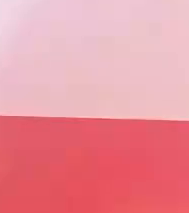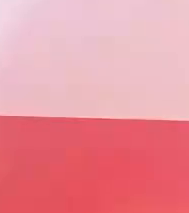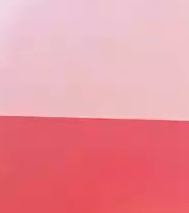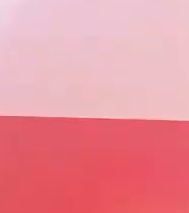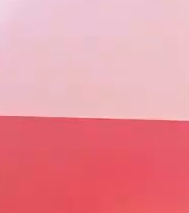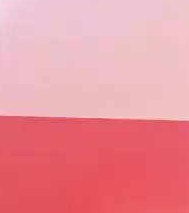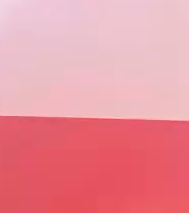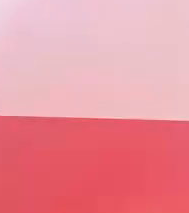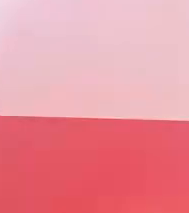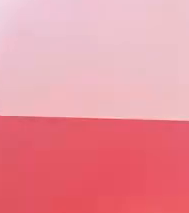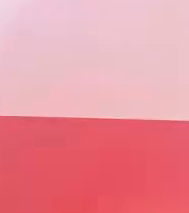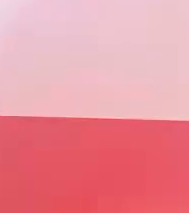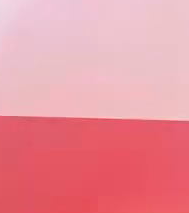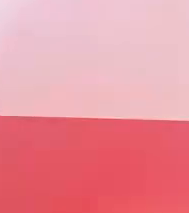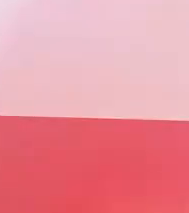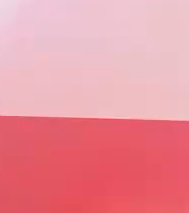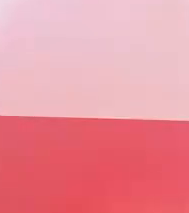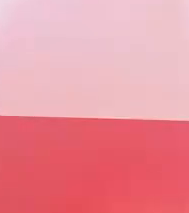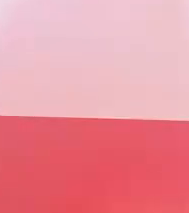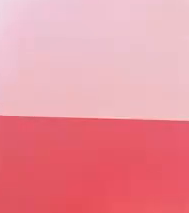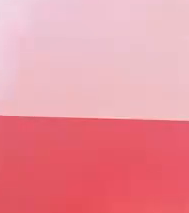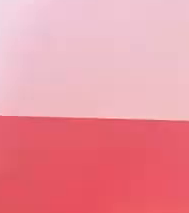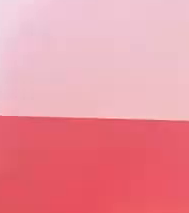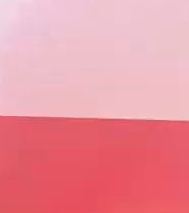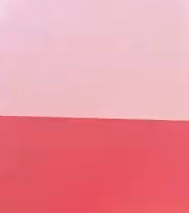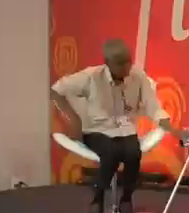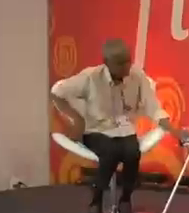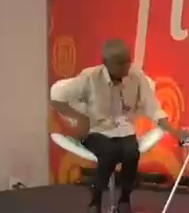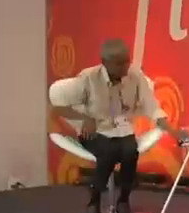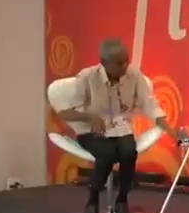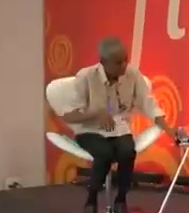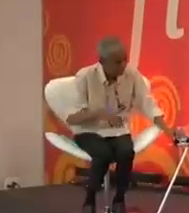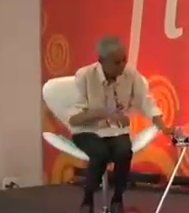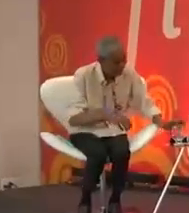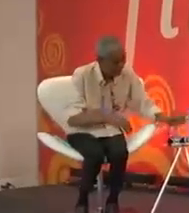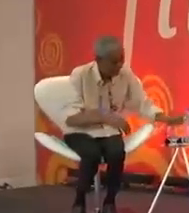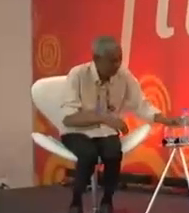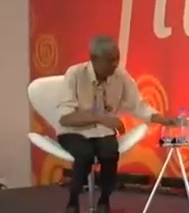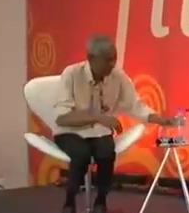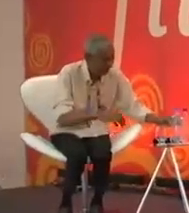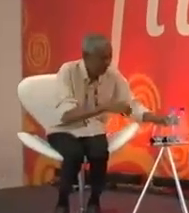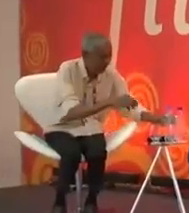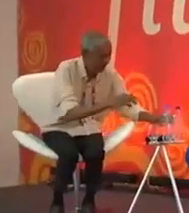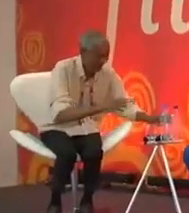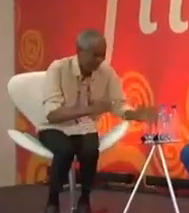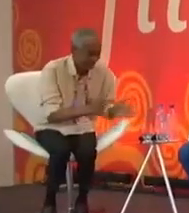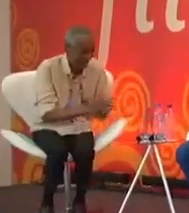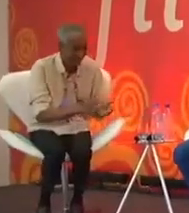oportunidade de estar sempre com vocês. Muito obrigado, viu? Um abraço, obrigado, gente.